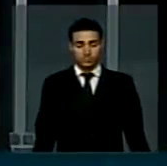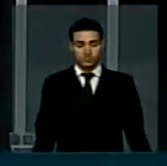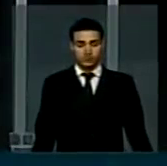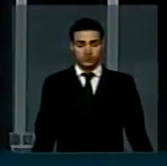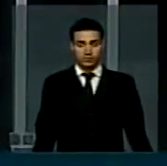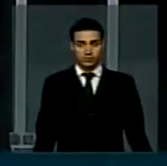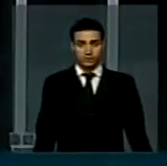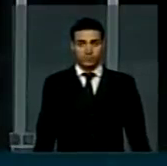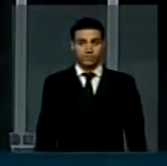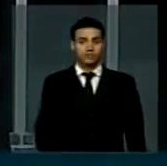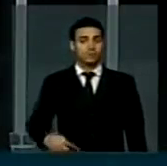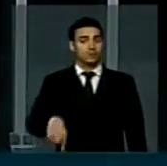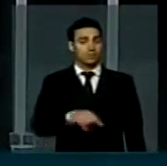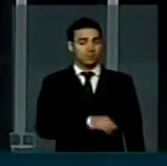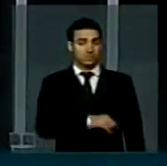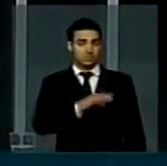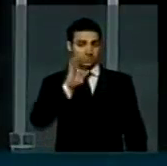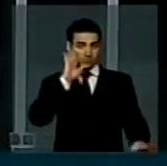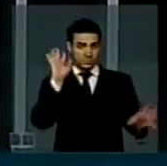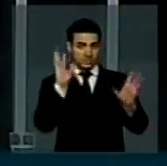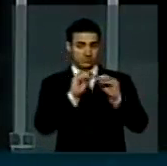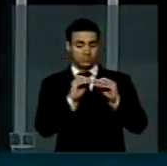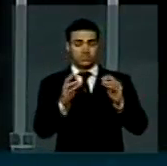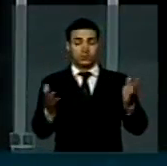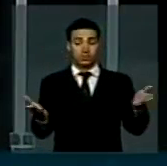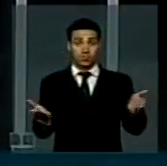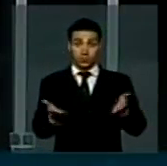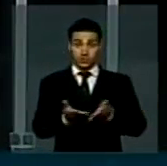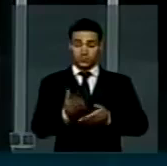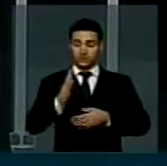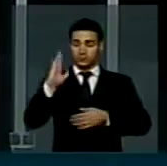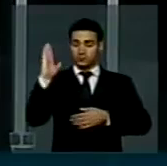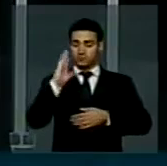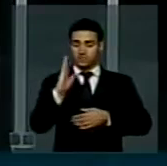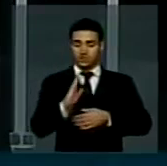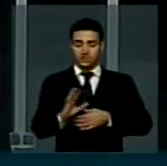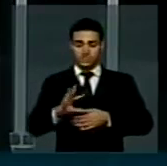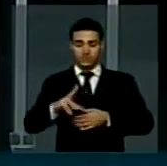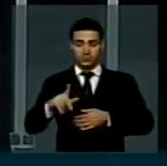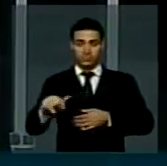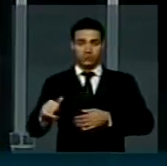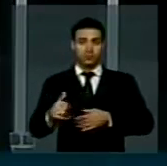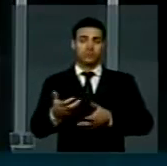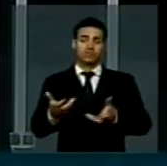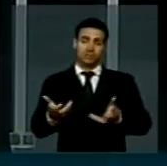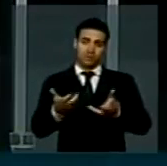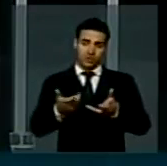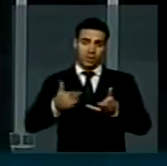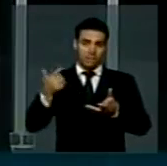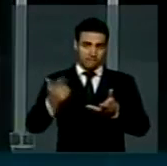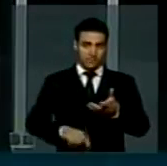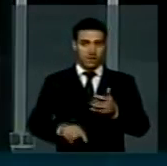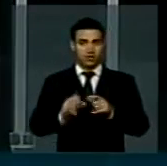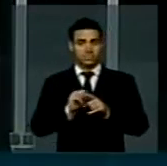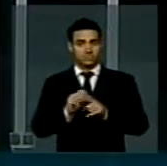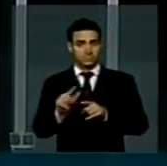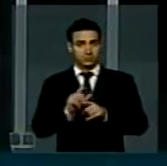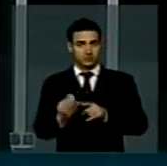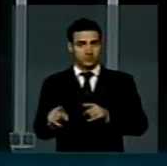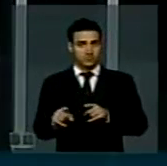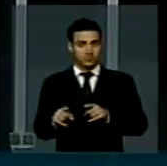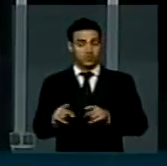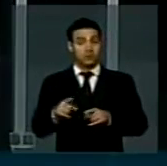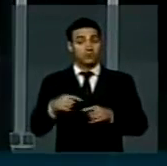é exatamente que hoje o país inteiro clama por esses investimentos. E aí é necessário que a gente